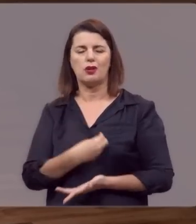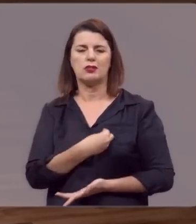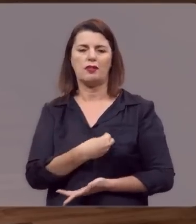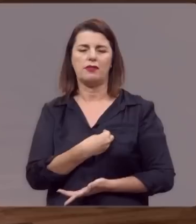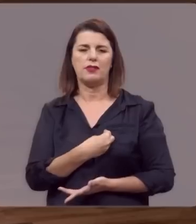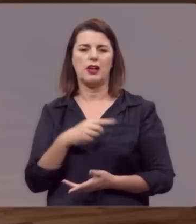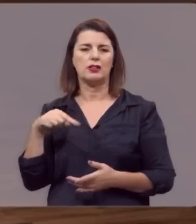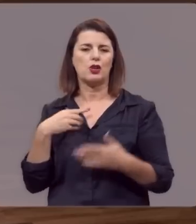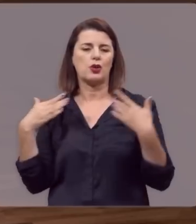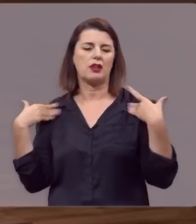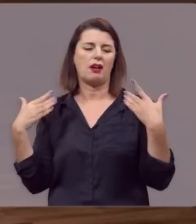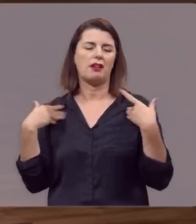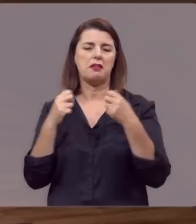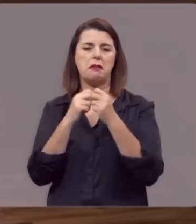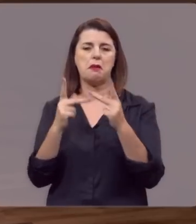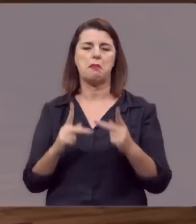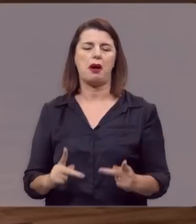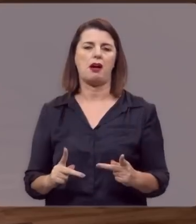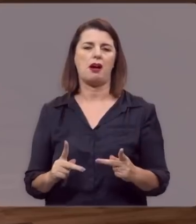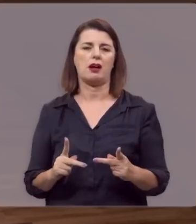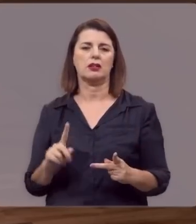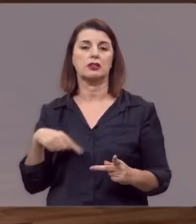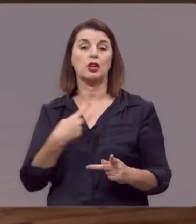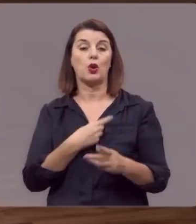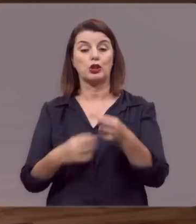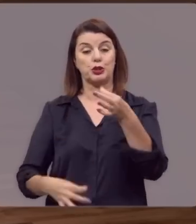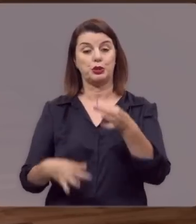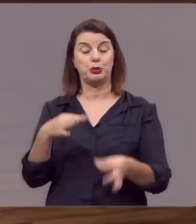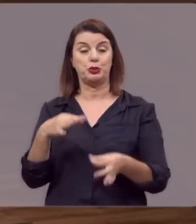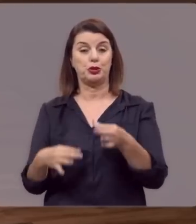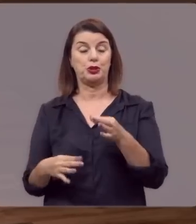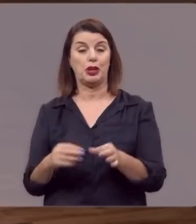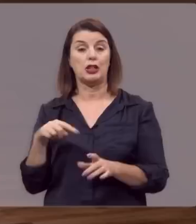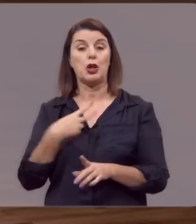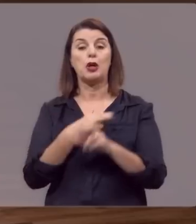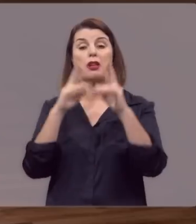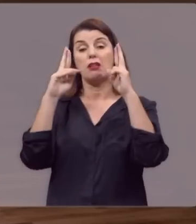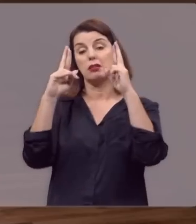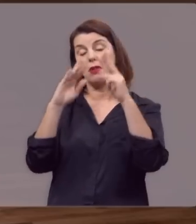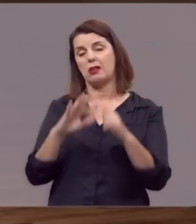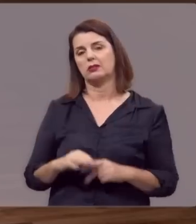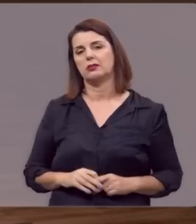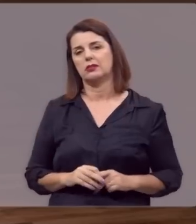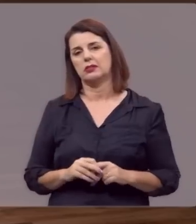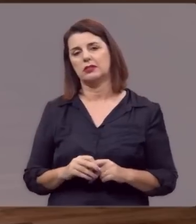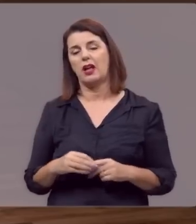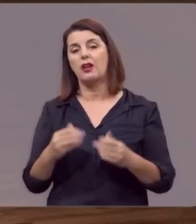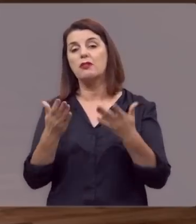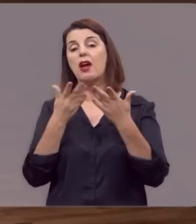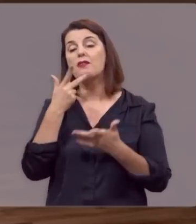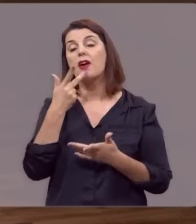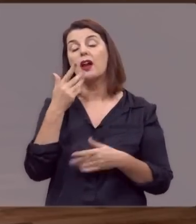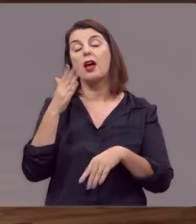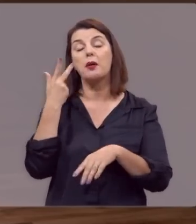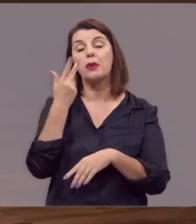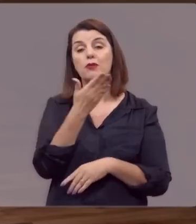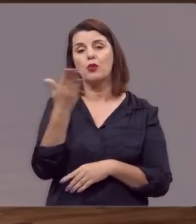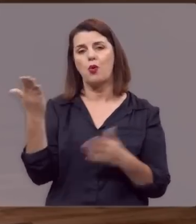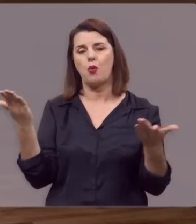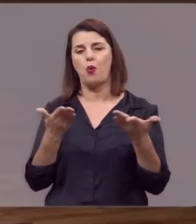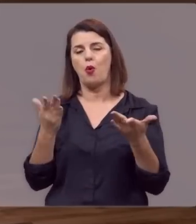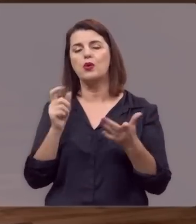a nossa alegria, a nossa paz, a nossa justiça, a nossa esperança. Eu quero falar para você